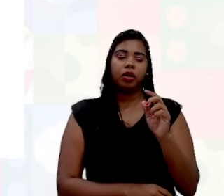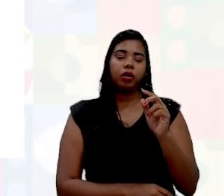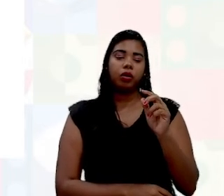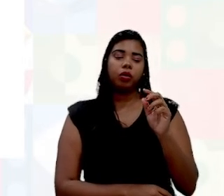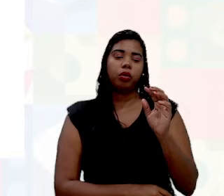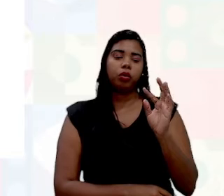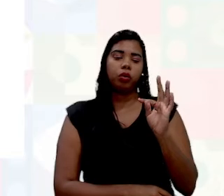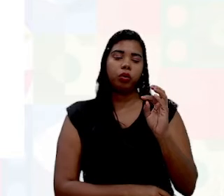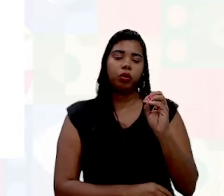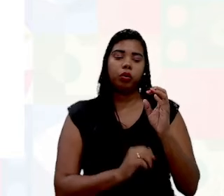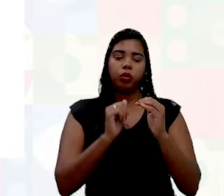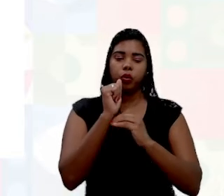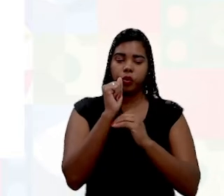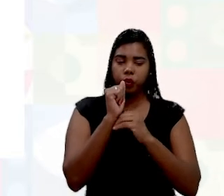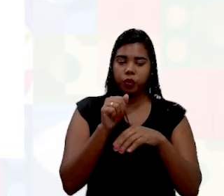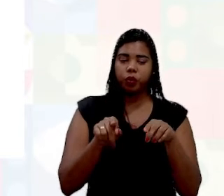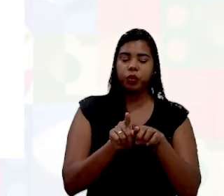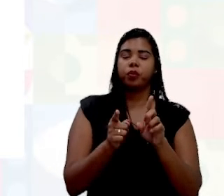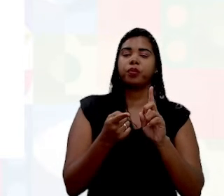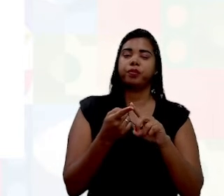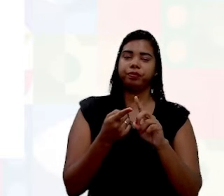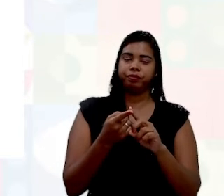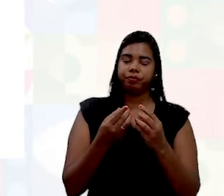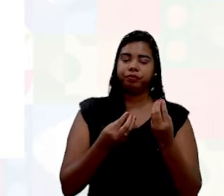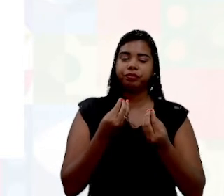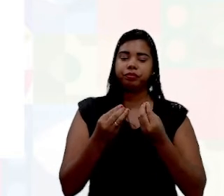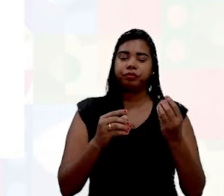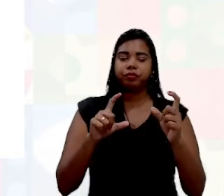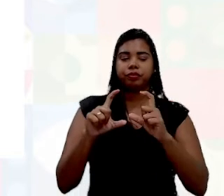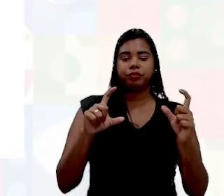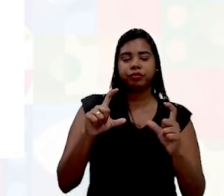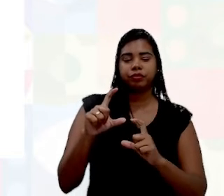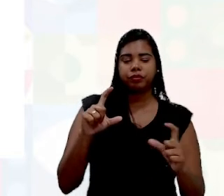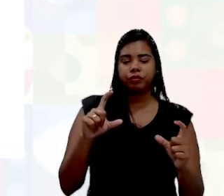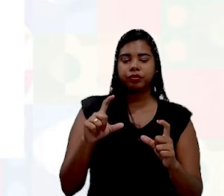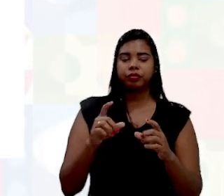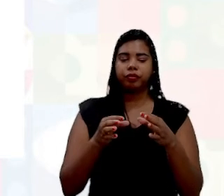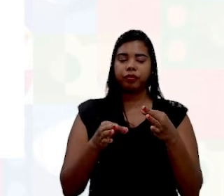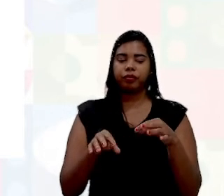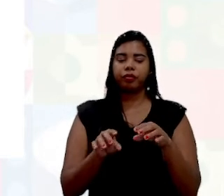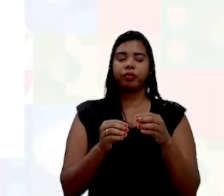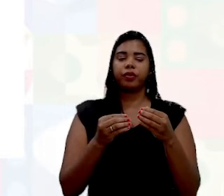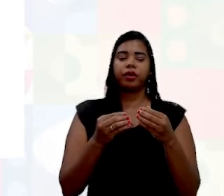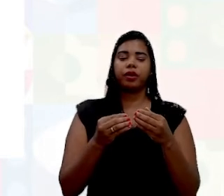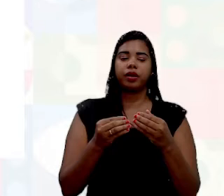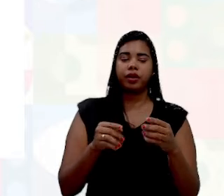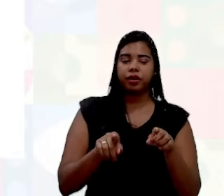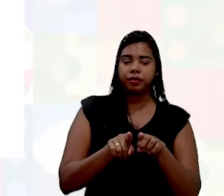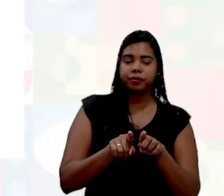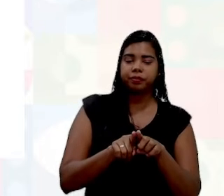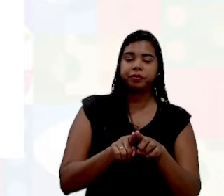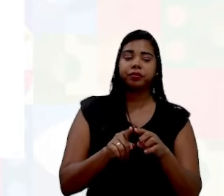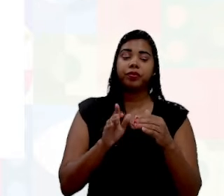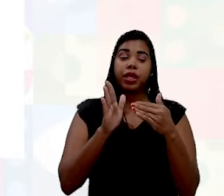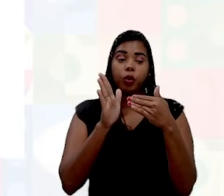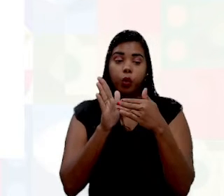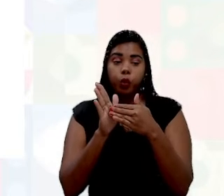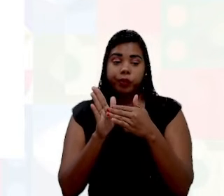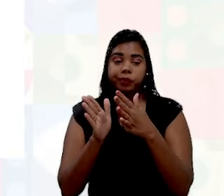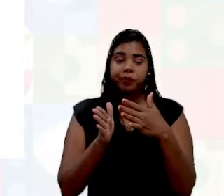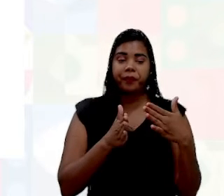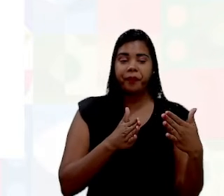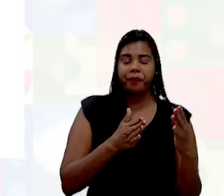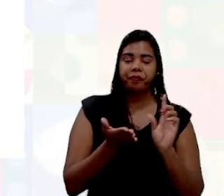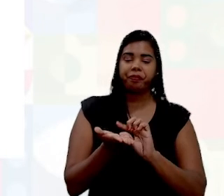um códigozinho, tipo meio criptografado, para evitar que a pessoa consiga acessar a página. No 8, que é a última etapa, a gente vai editar os